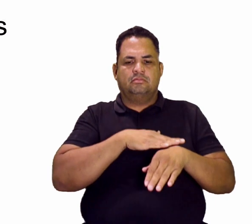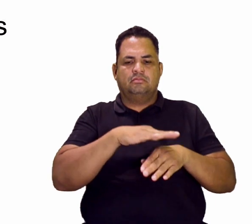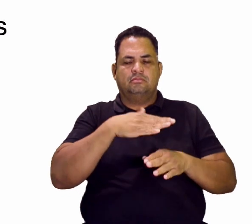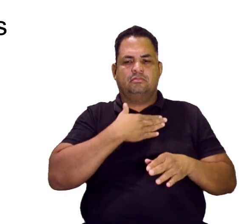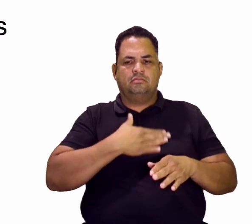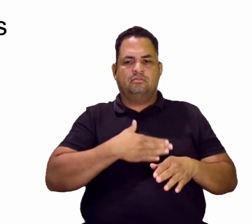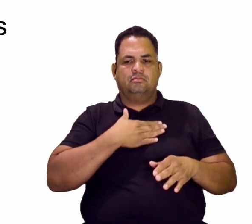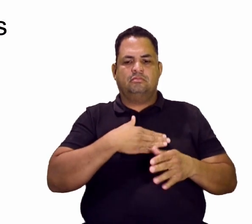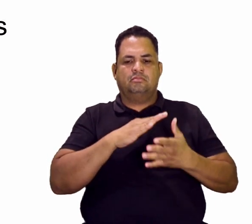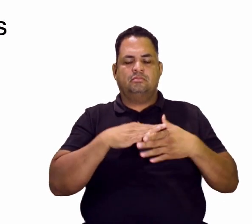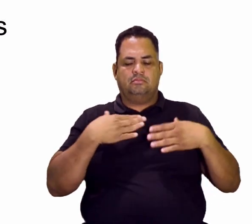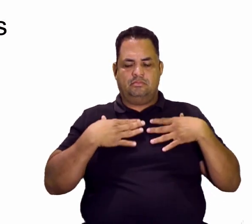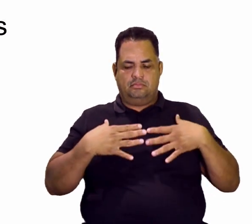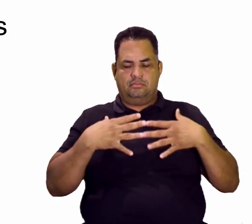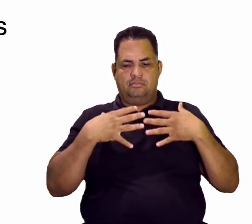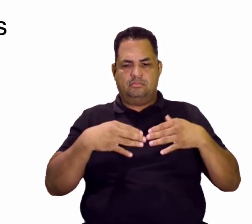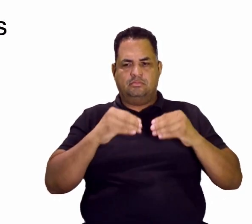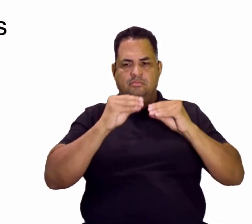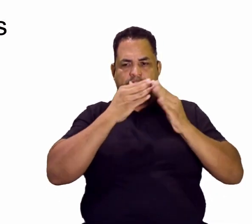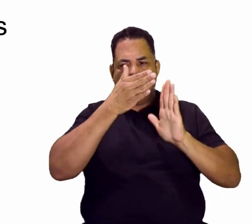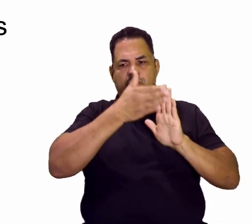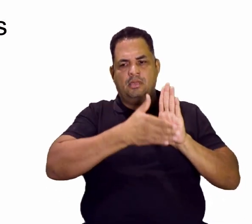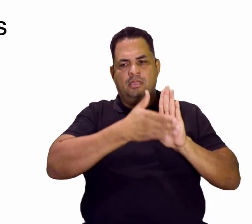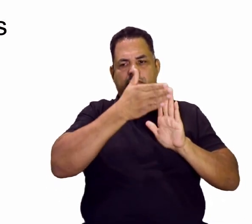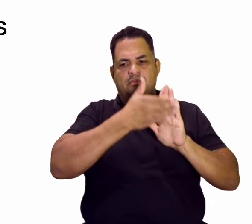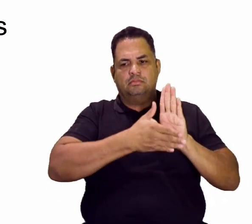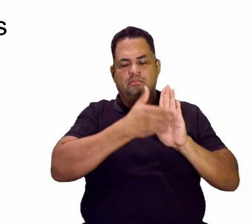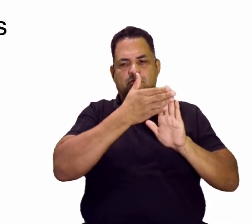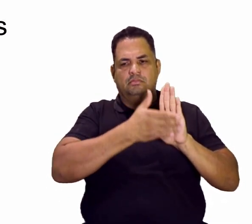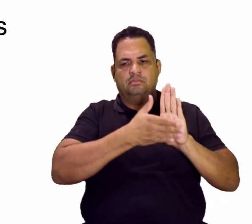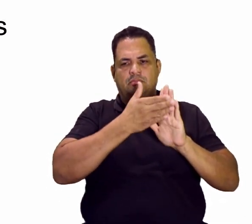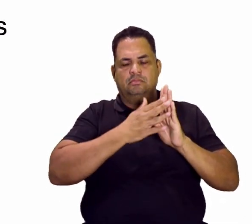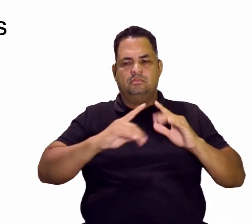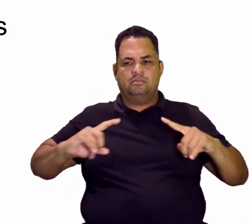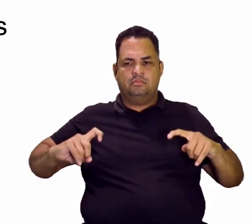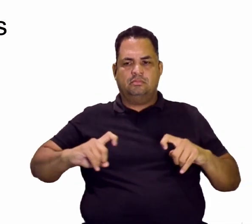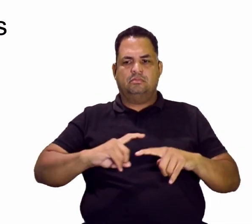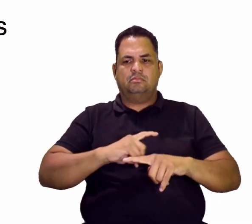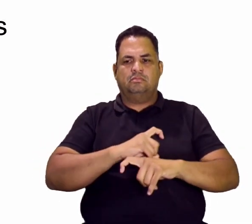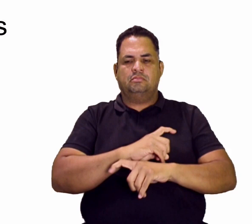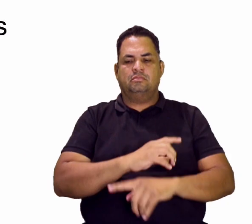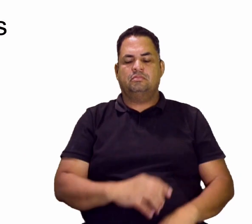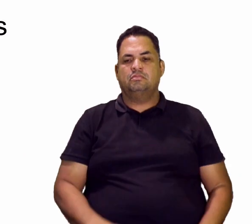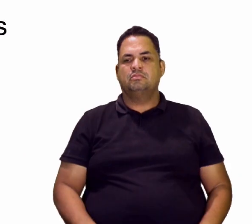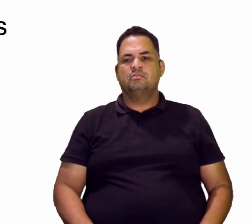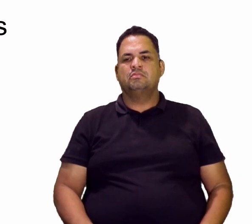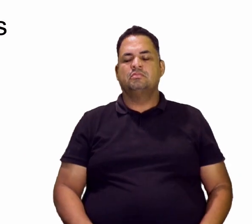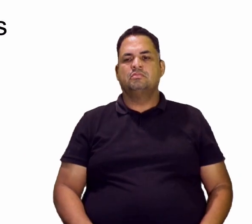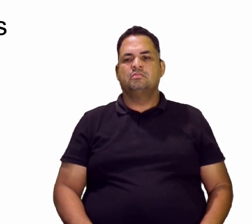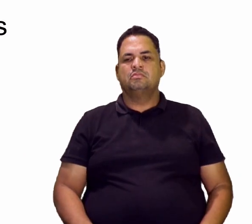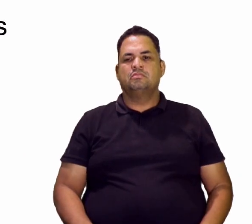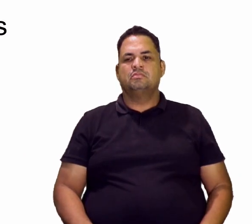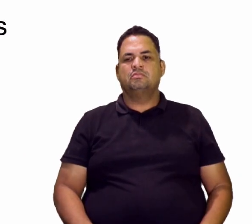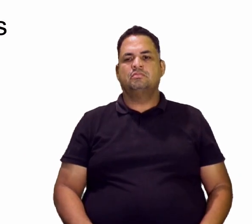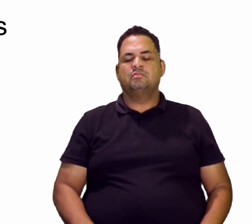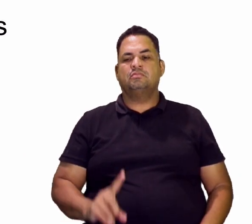parede de uma bactéria. Que lindo. Aqui é o bacteriófago, tá? E aí ele